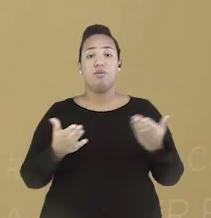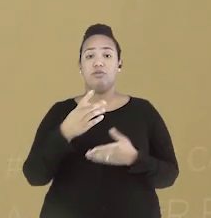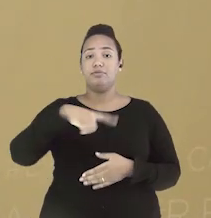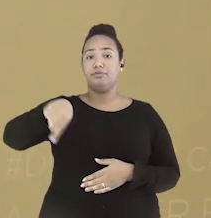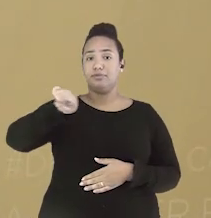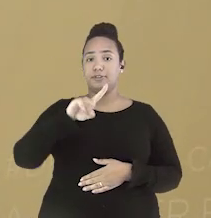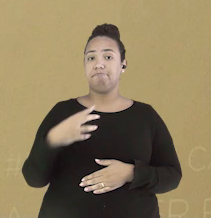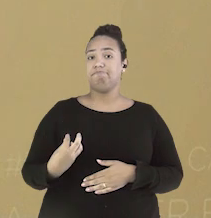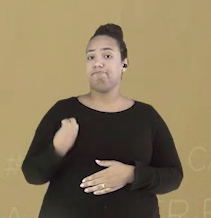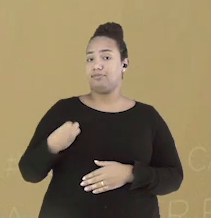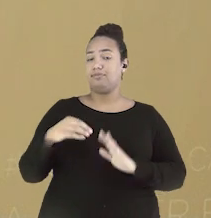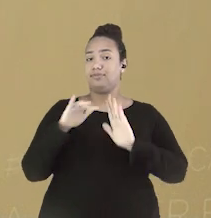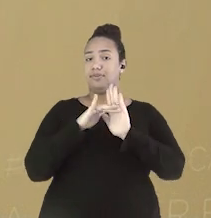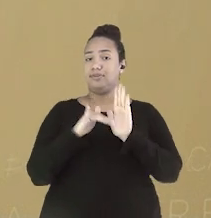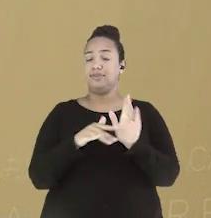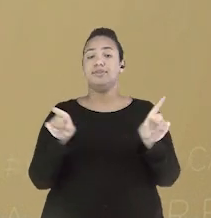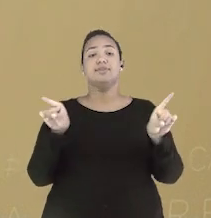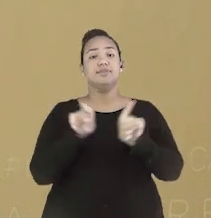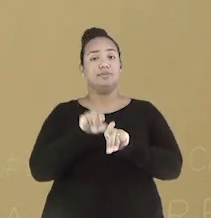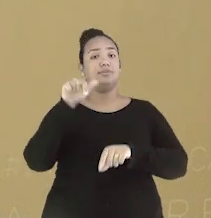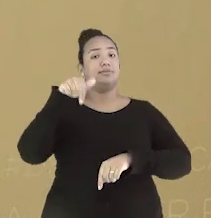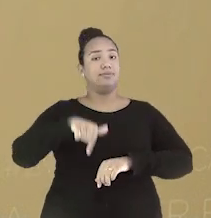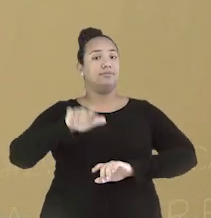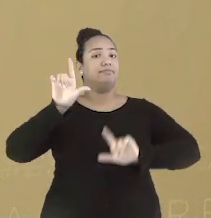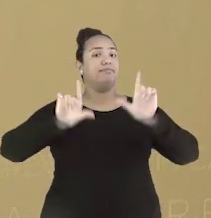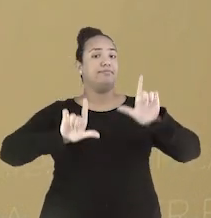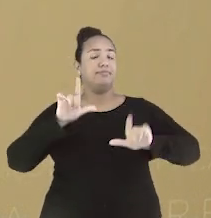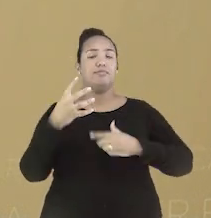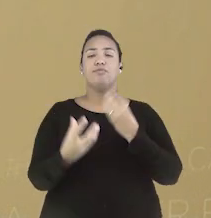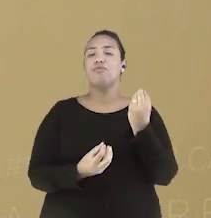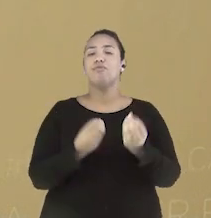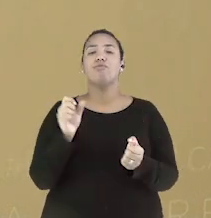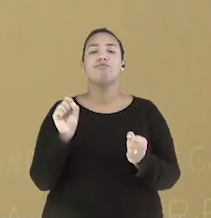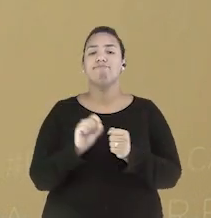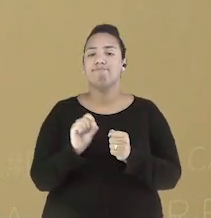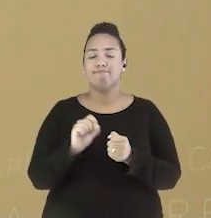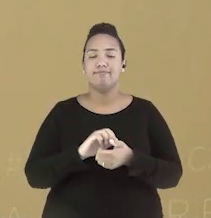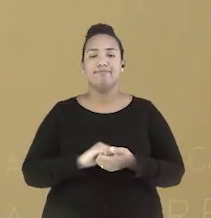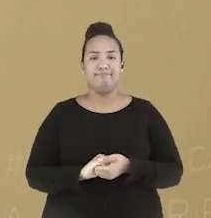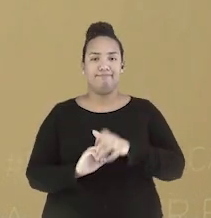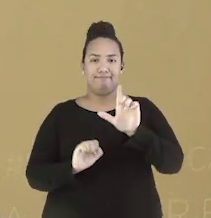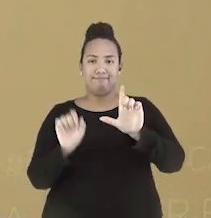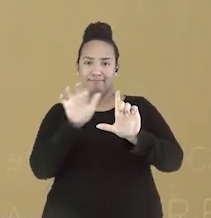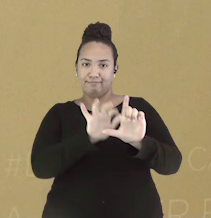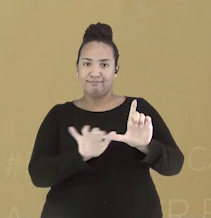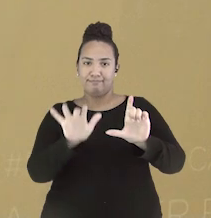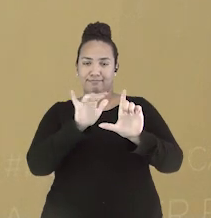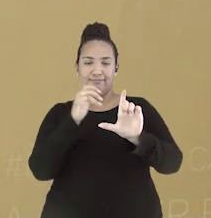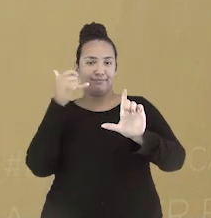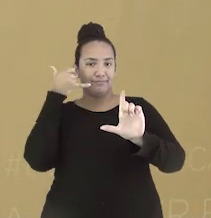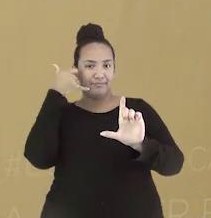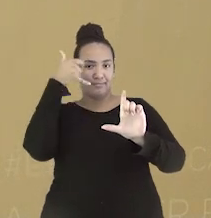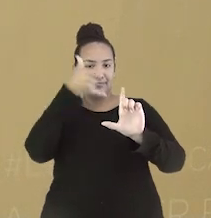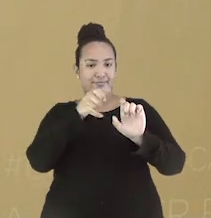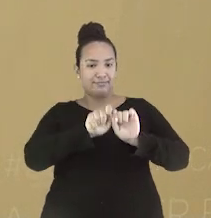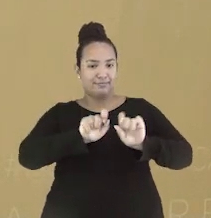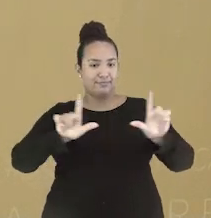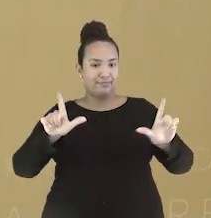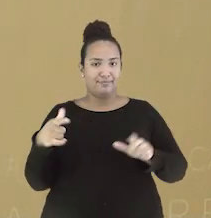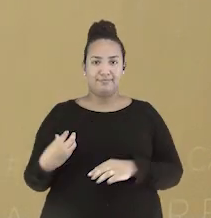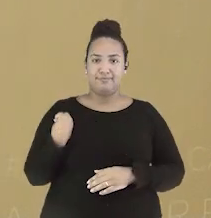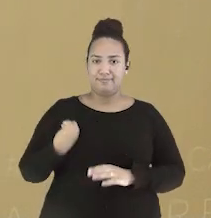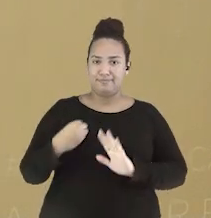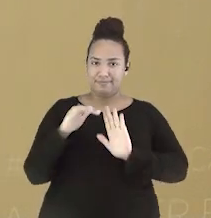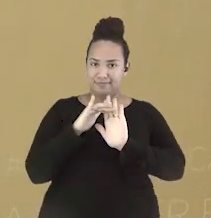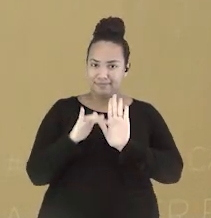sua presença também aqui nas aulas da TV. Para isso, é só você apontar o seu celular para o QR Code que aparece aí na sua tela